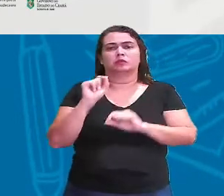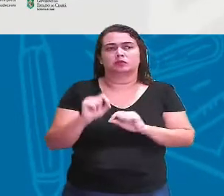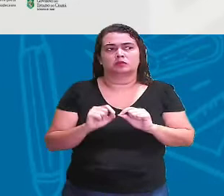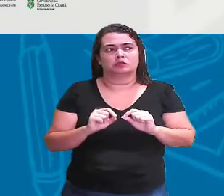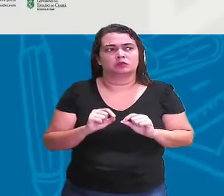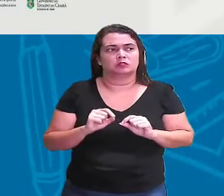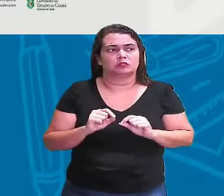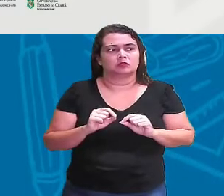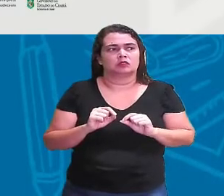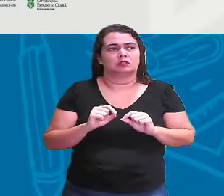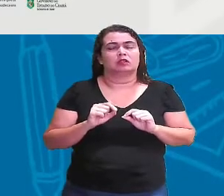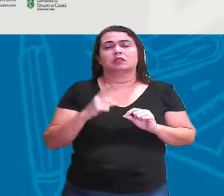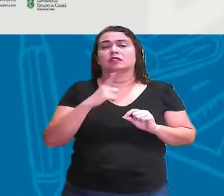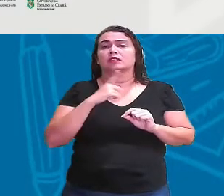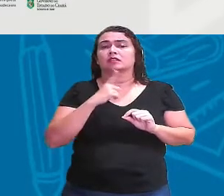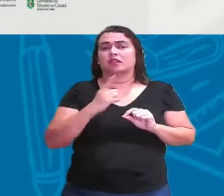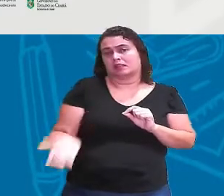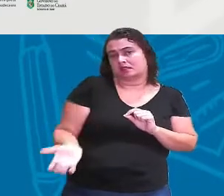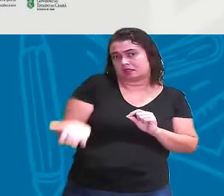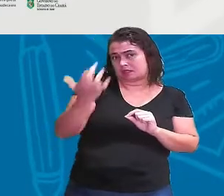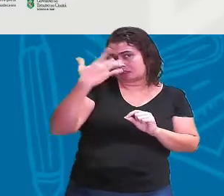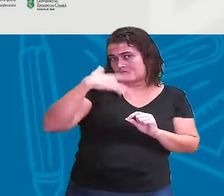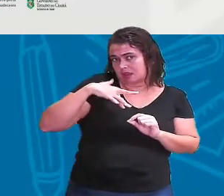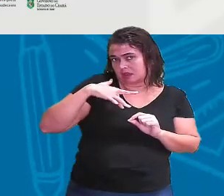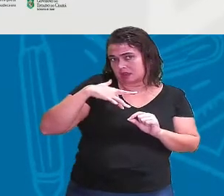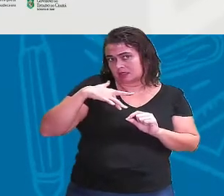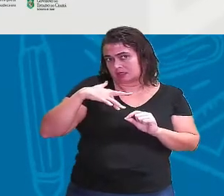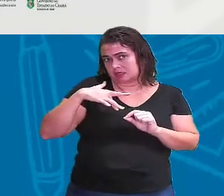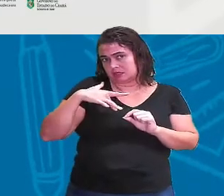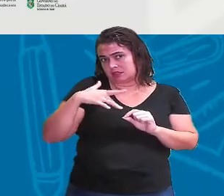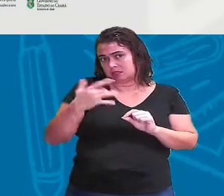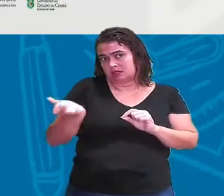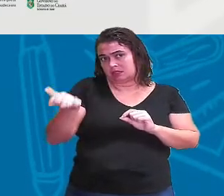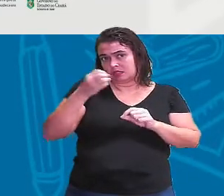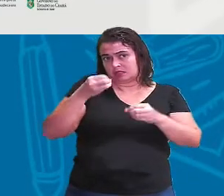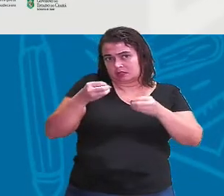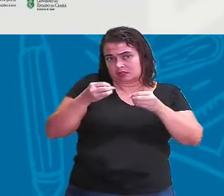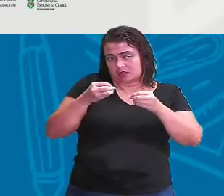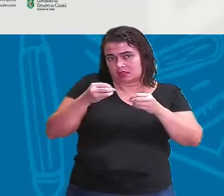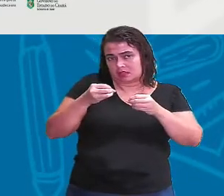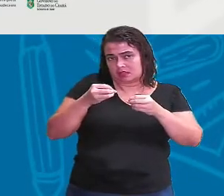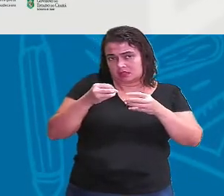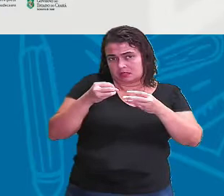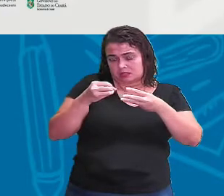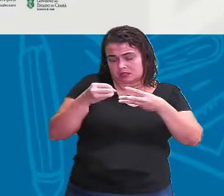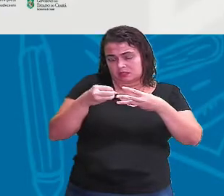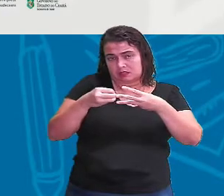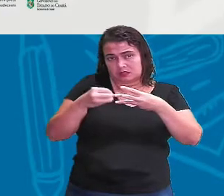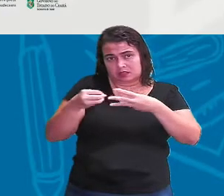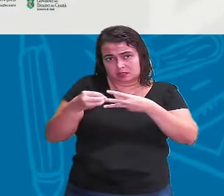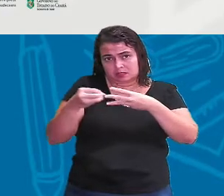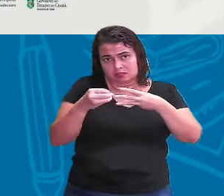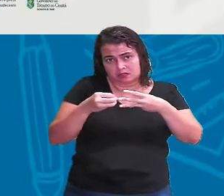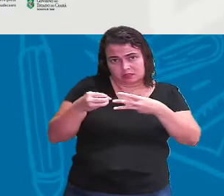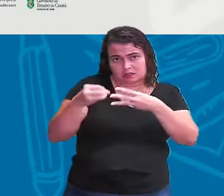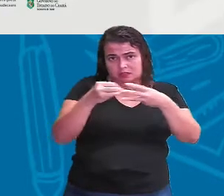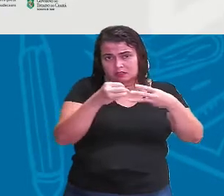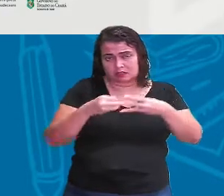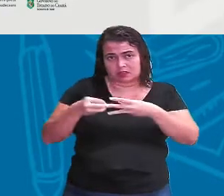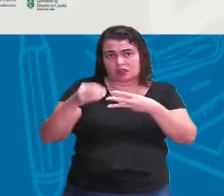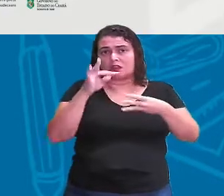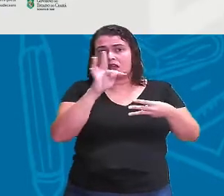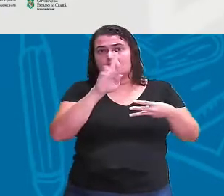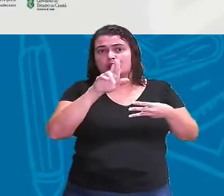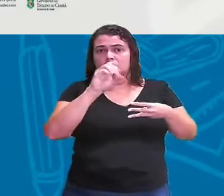de uma estrutura que foi formada a partir de uma grande célula lá na anatomia do ósseo chamada de megacariócito, chamado de trombócito